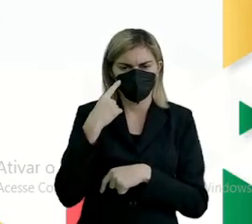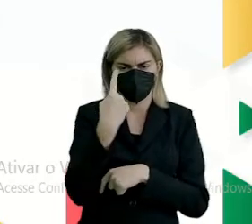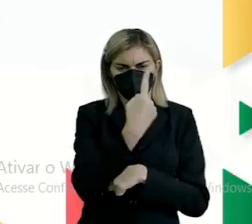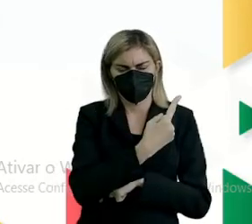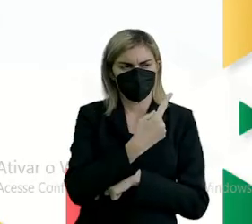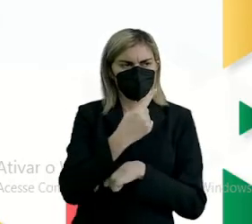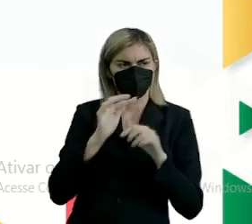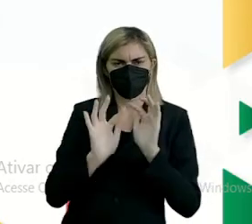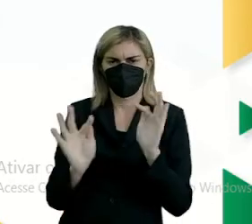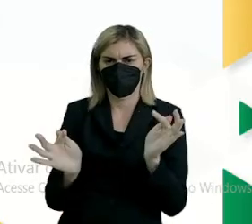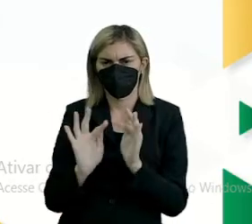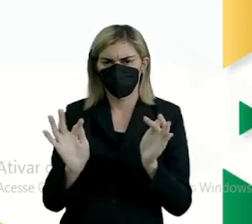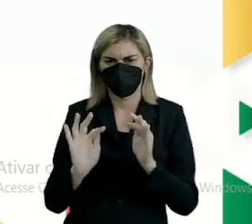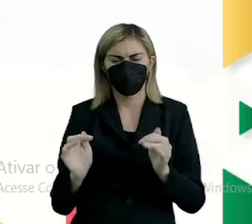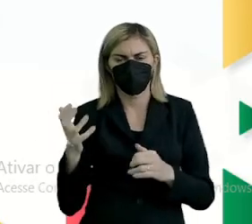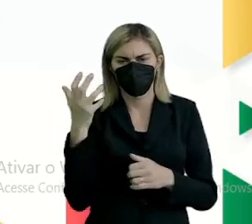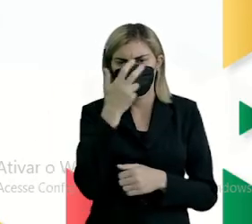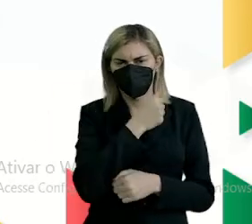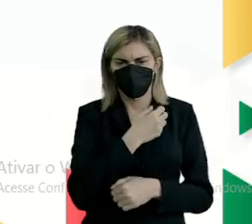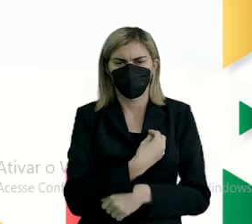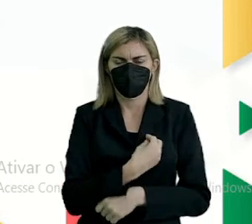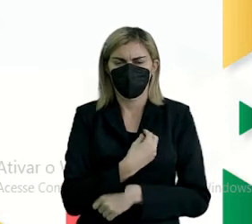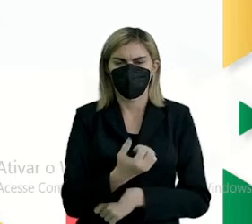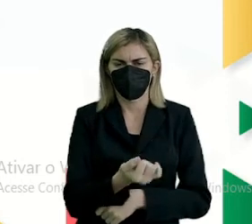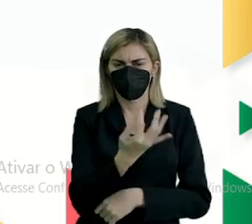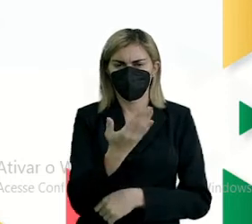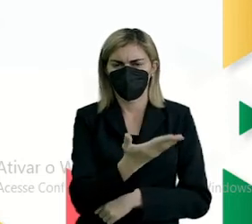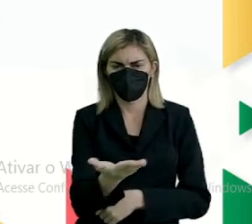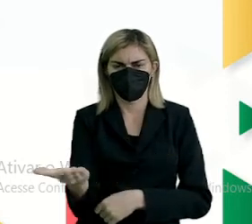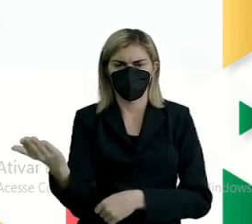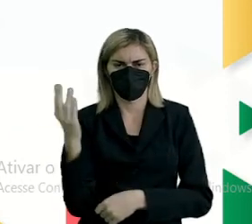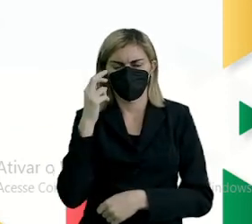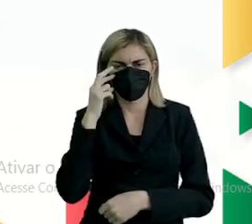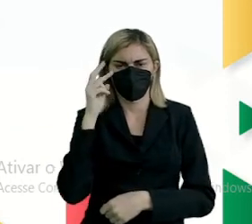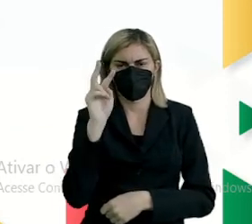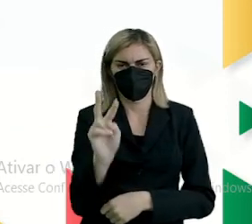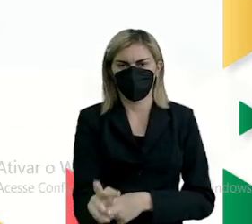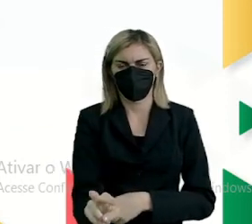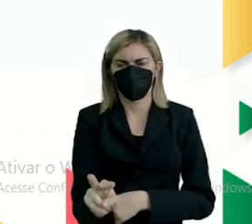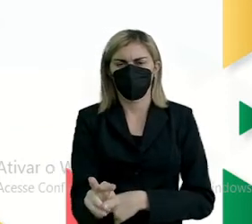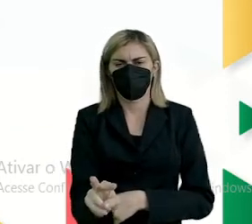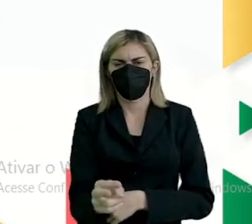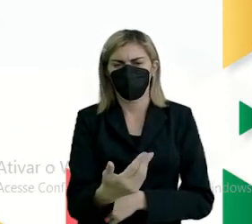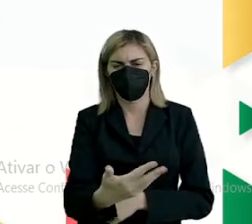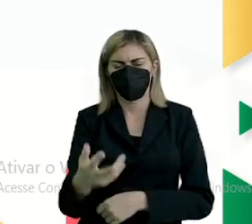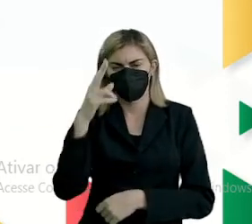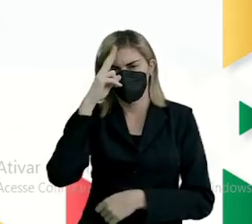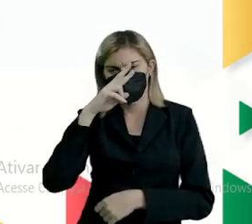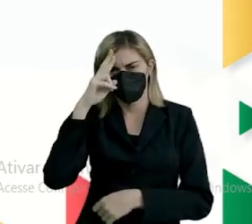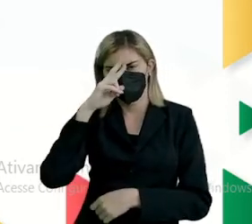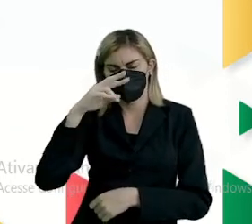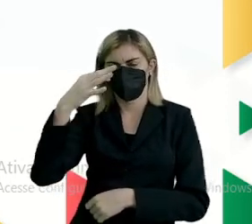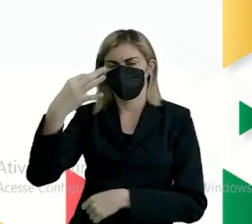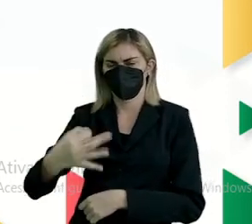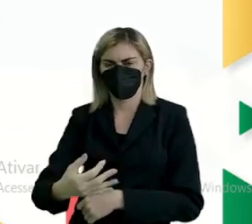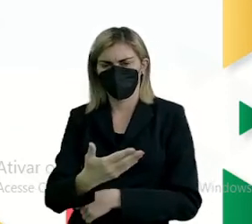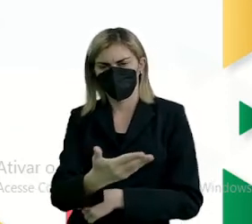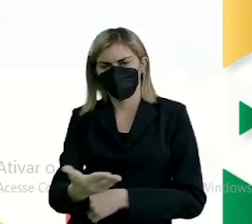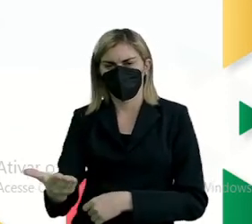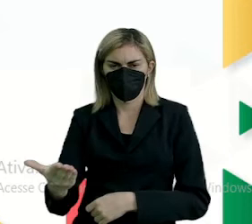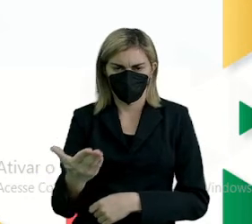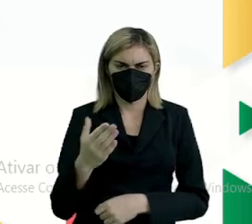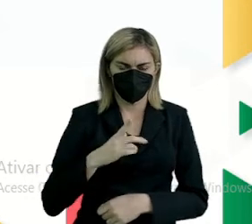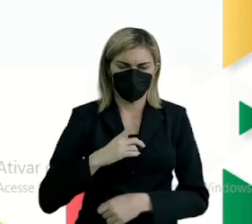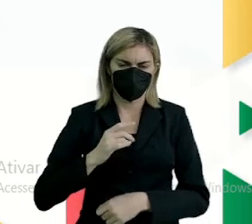medidas simples salvam vidas. Quando você olha essa campanha aqui, vai lembrar justamente a questão de